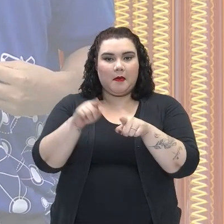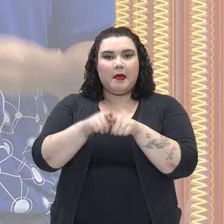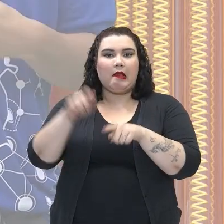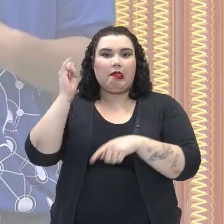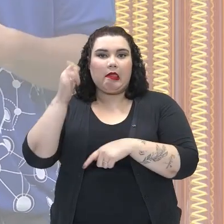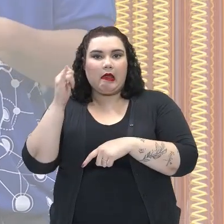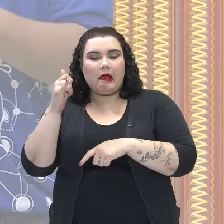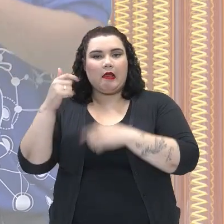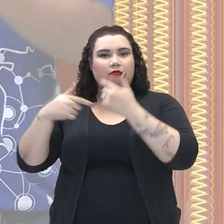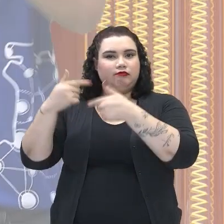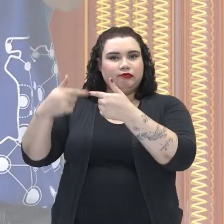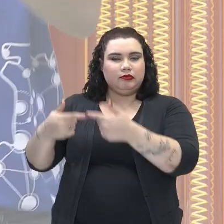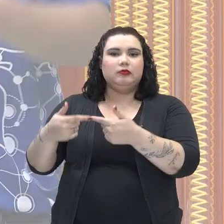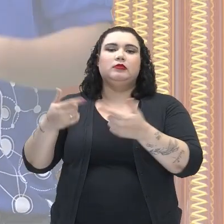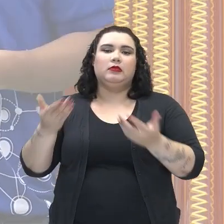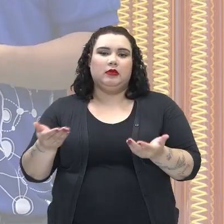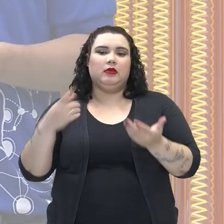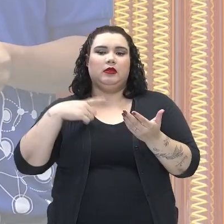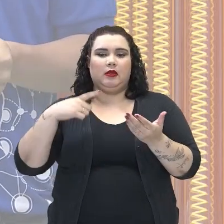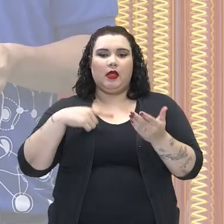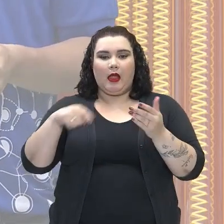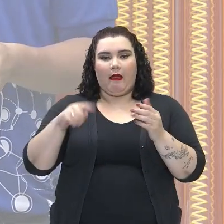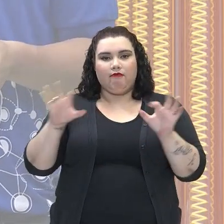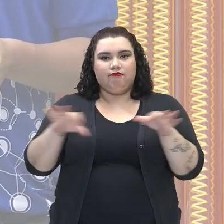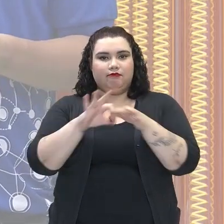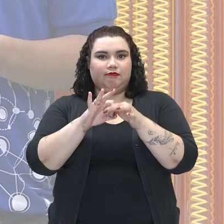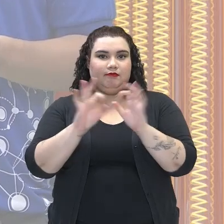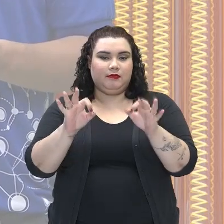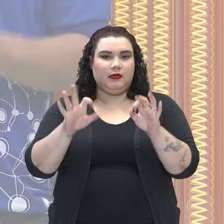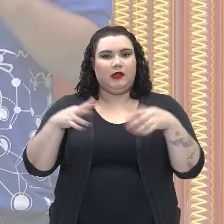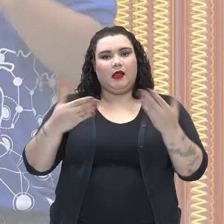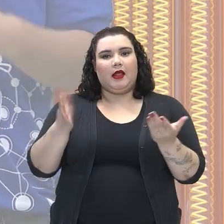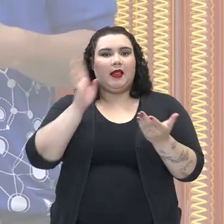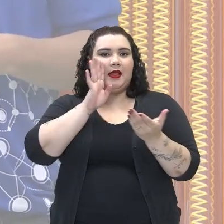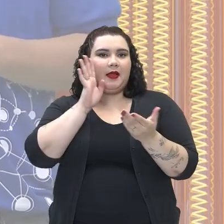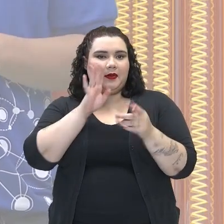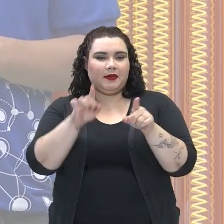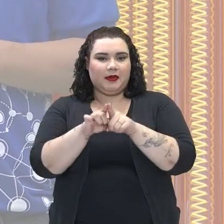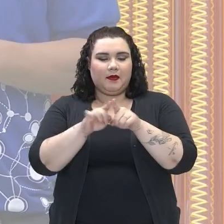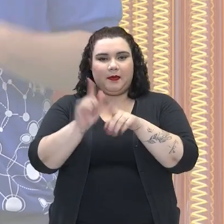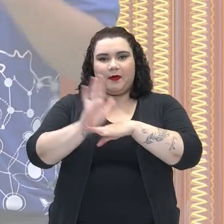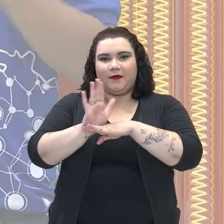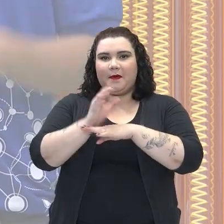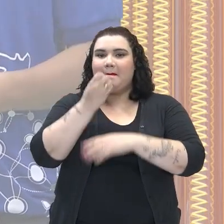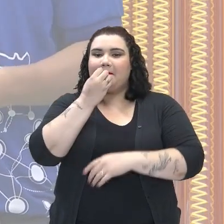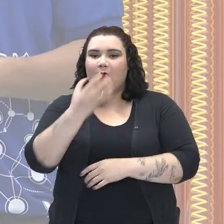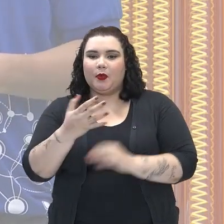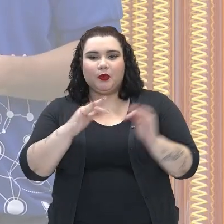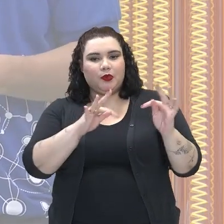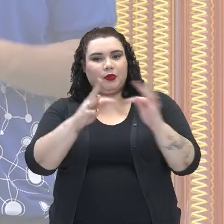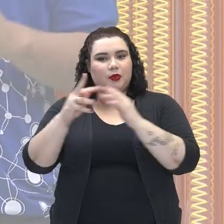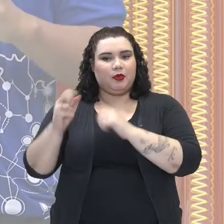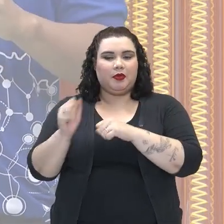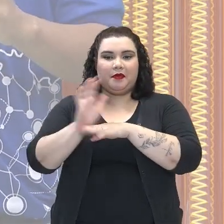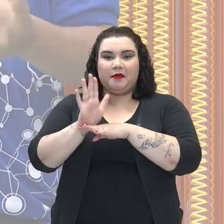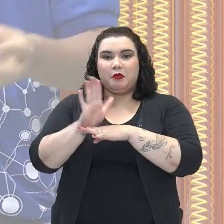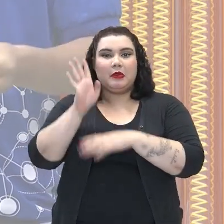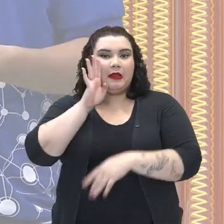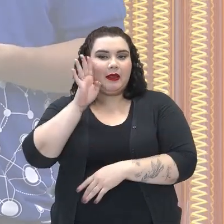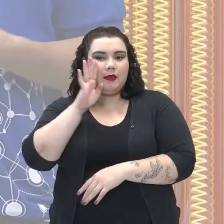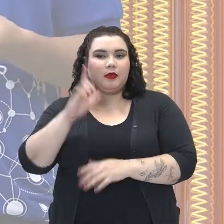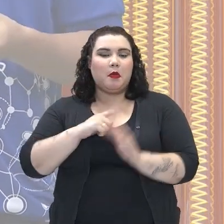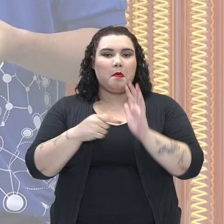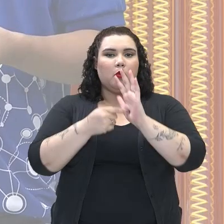locais também, né? Essa do Kirikou é baseado numa lenda, né? Então é muito legal também. Então são filmes muito bacanas, todos eles são filmes muito bacanas que trazem